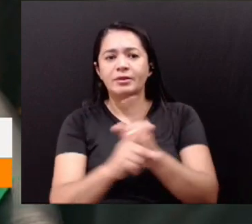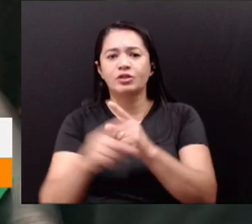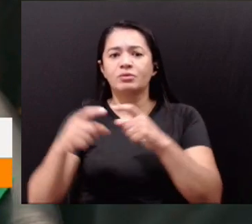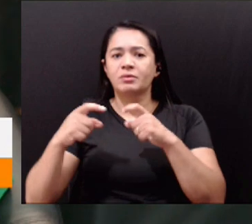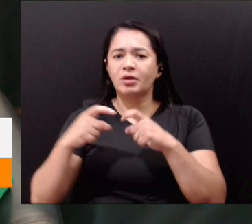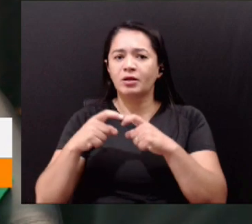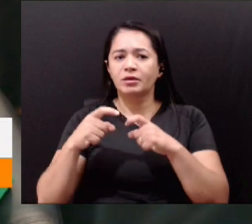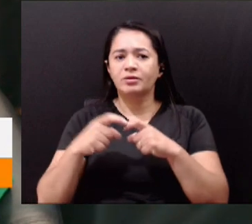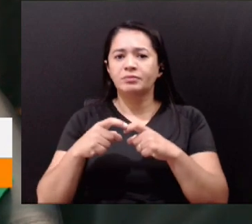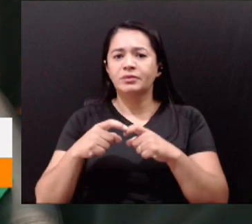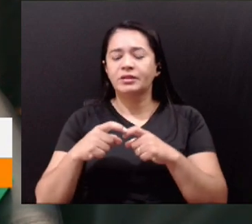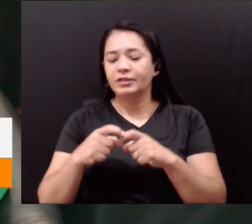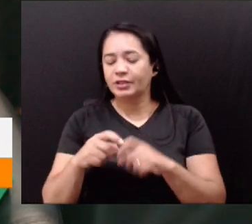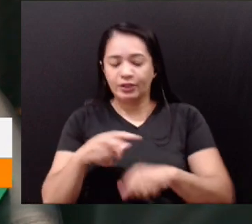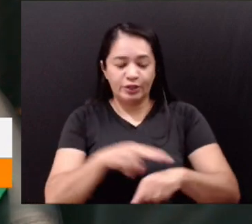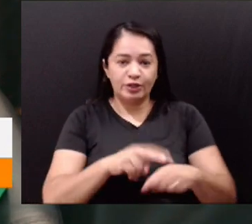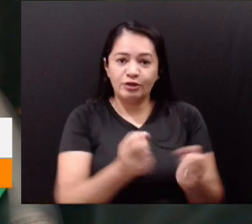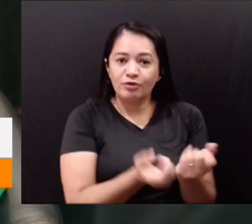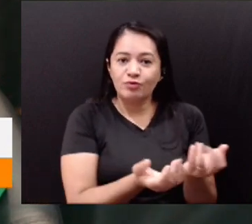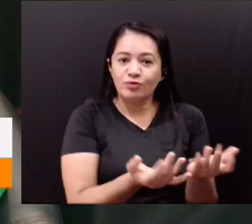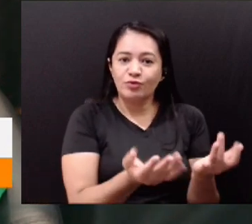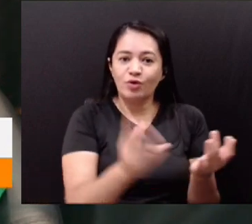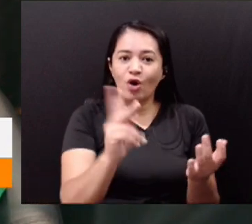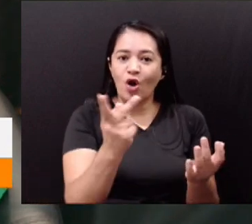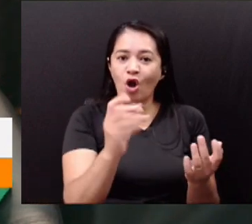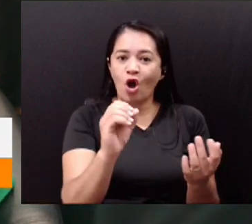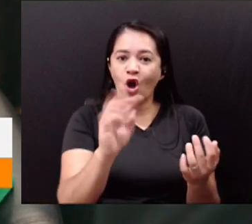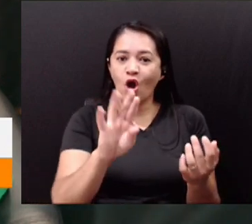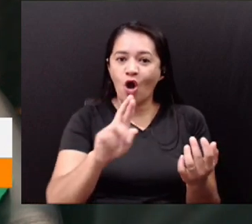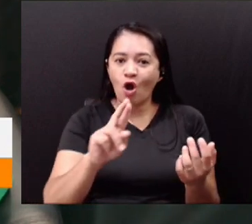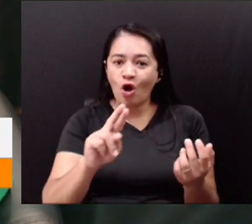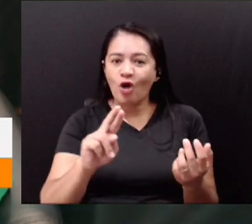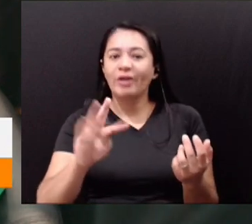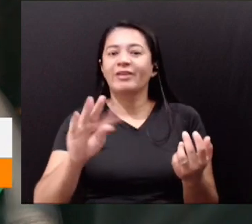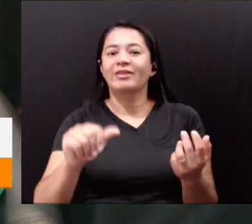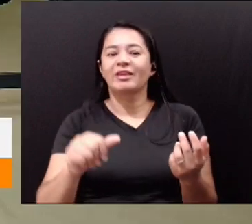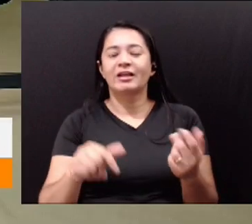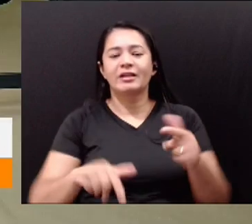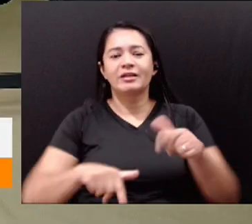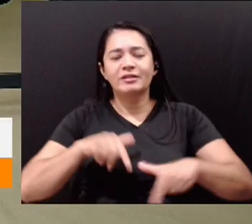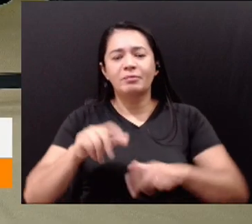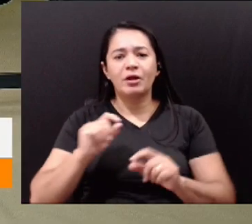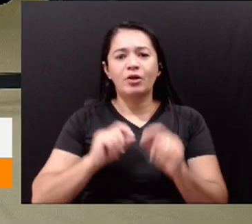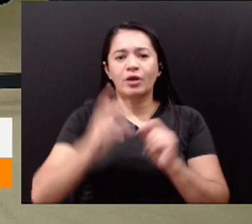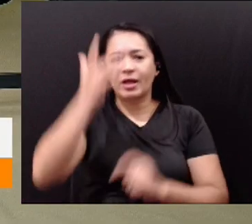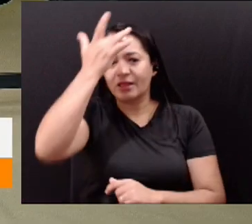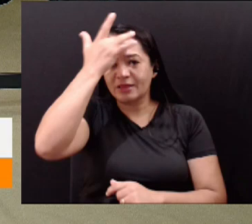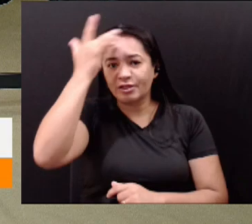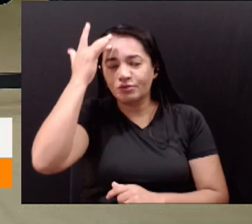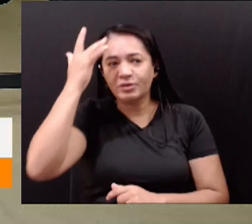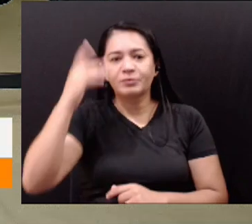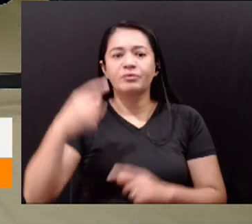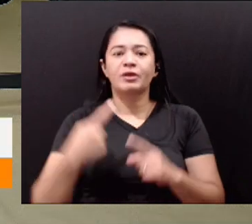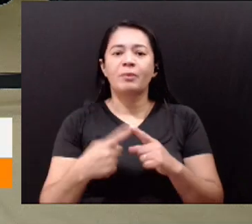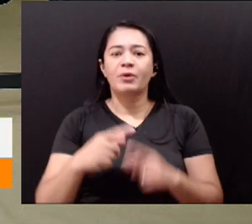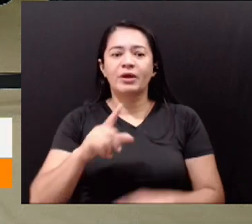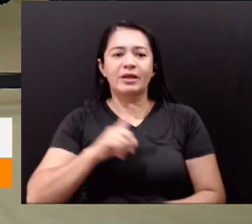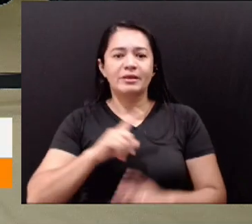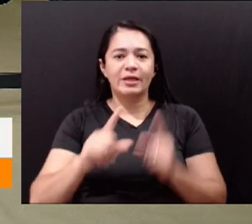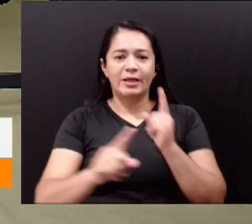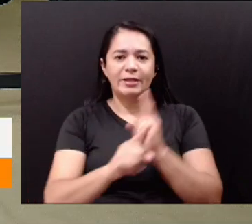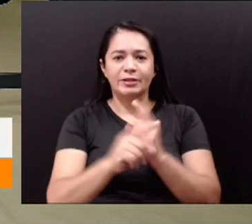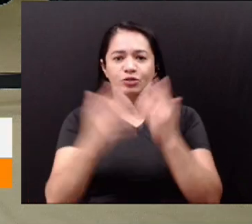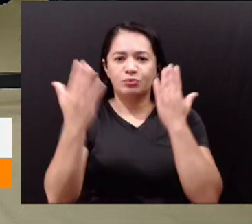e isso trabalha a questão da saúde mental, porque tem atendimento psicológico, tem fisioterapia, e aí o pessoal